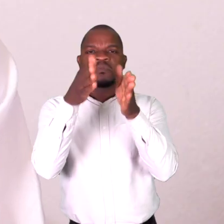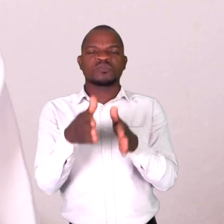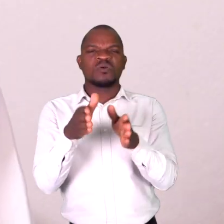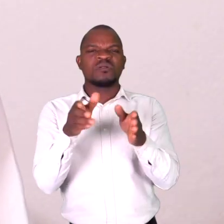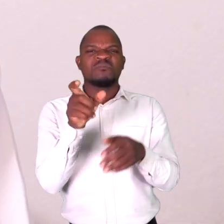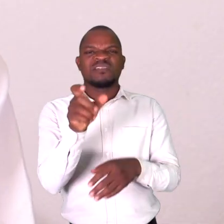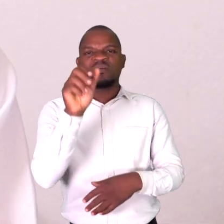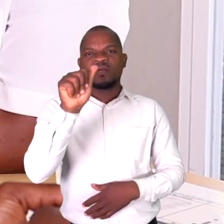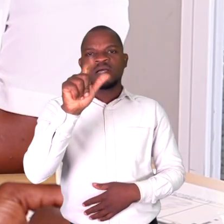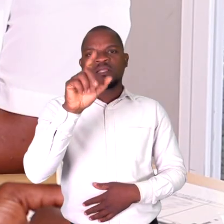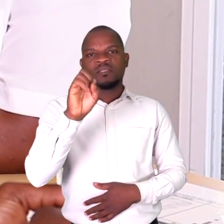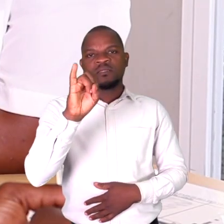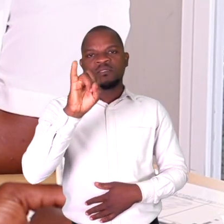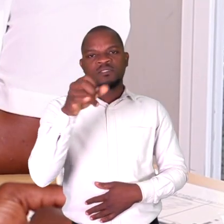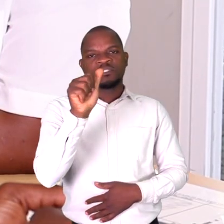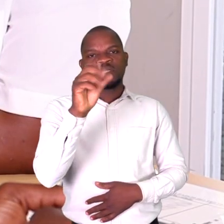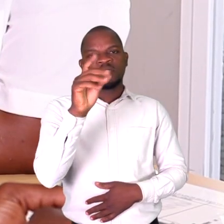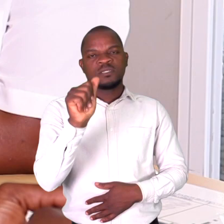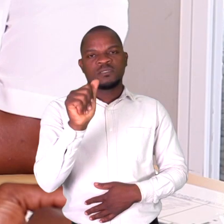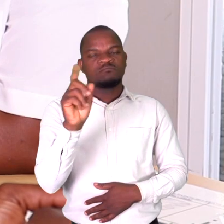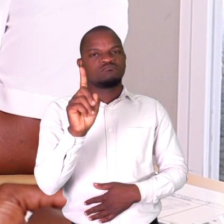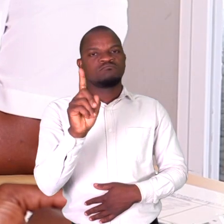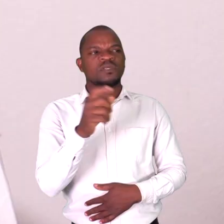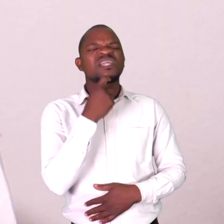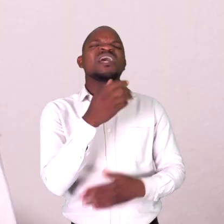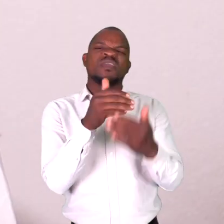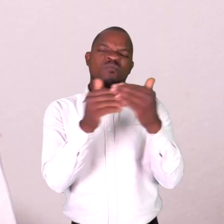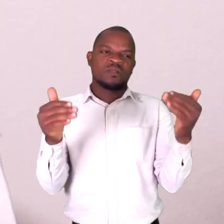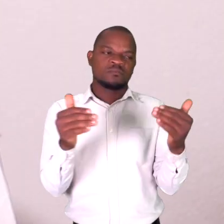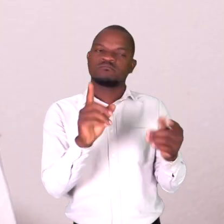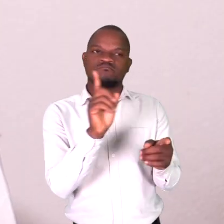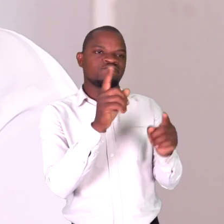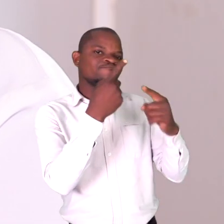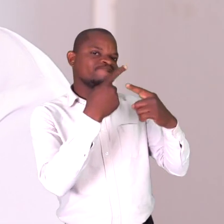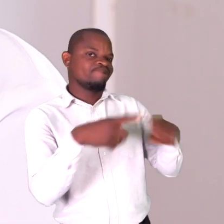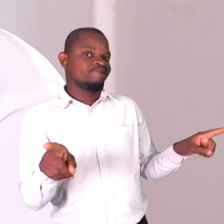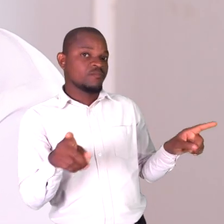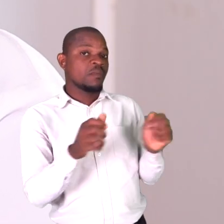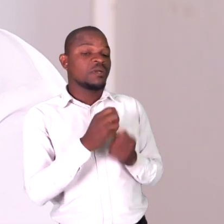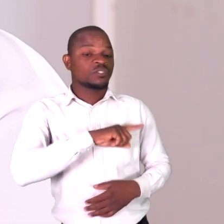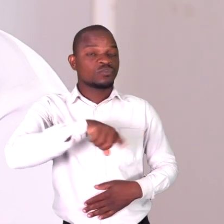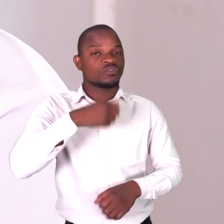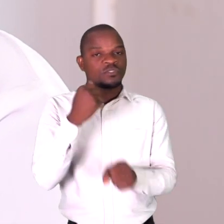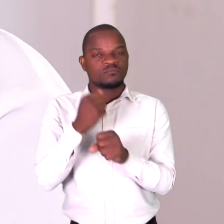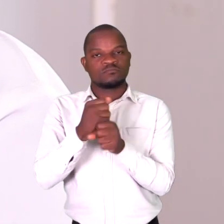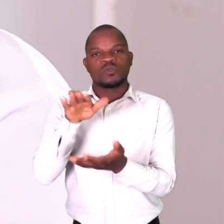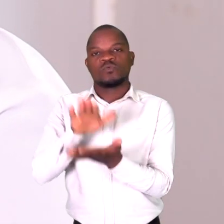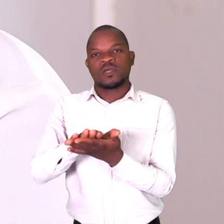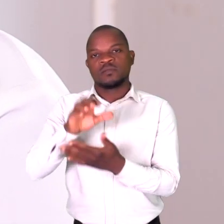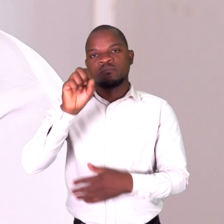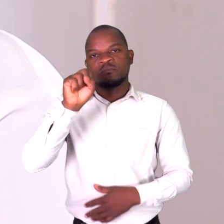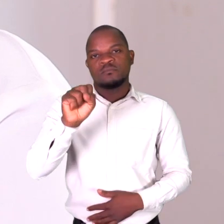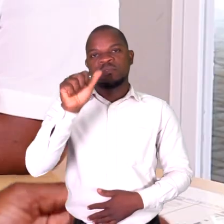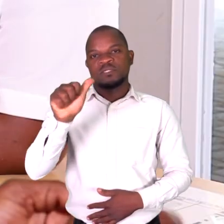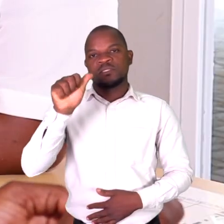aleijada! É a coisa! Não! Não é a mesma coisa! E nós aqui no SAGE temos que tratar as pessoas da